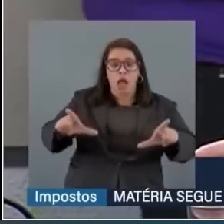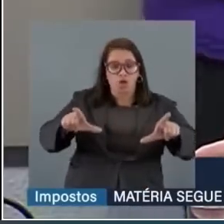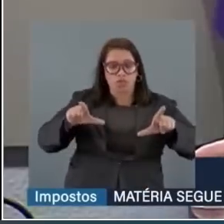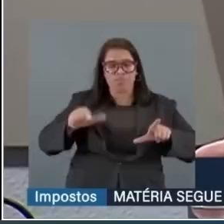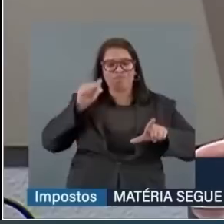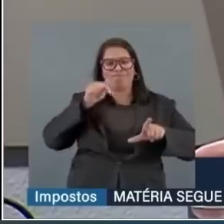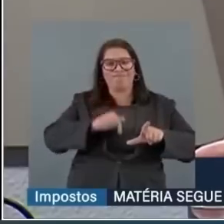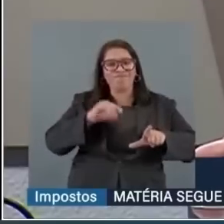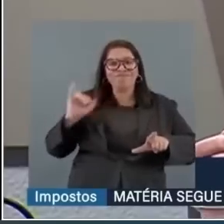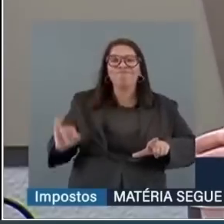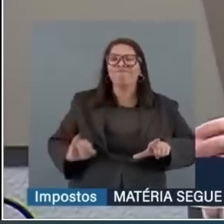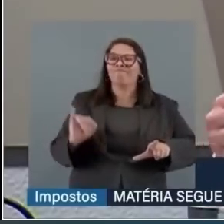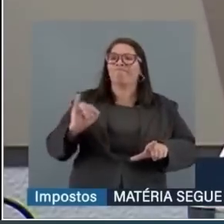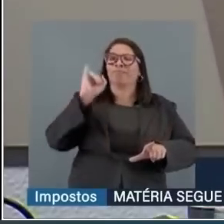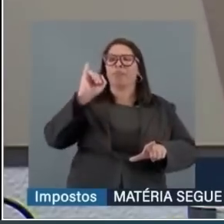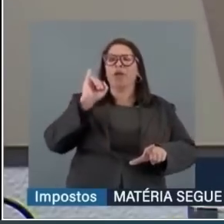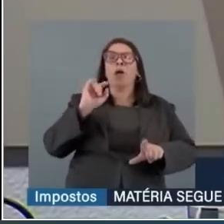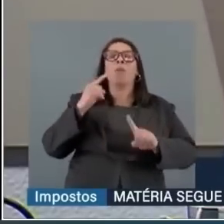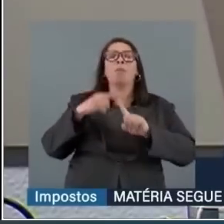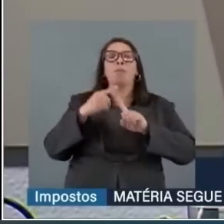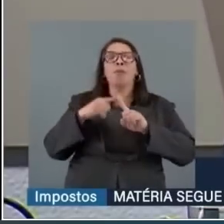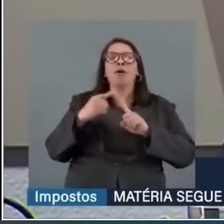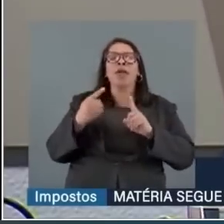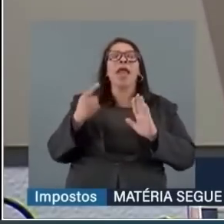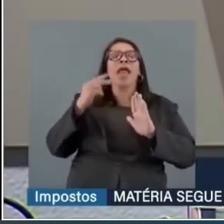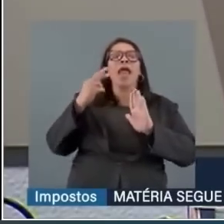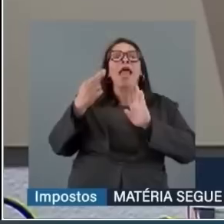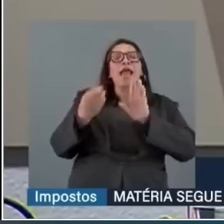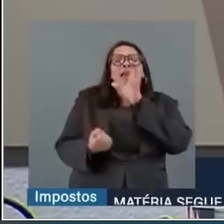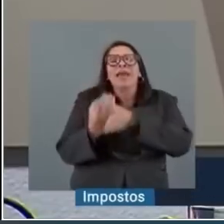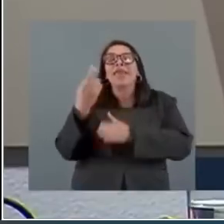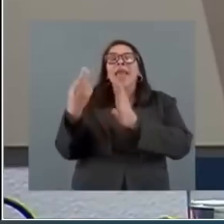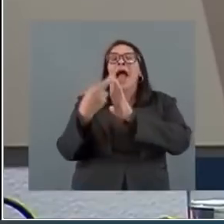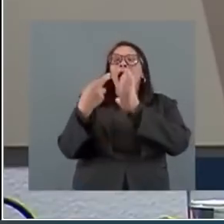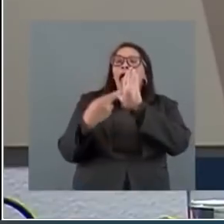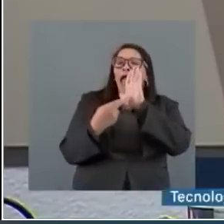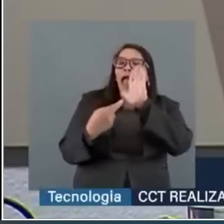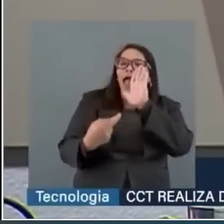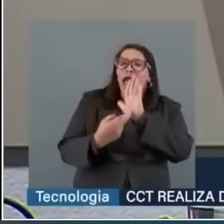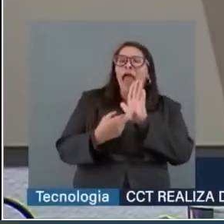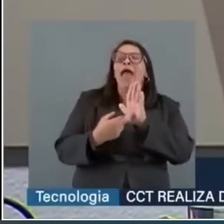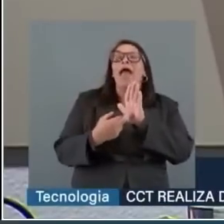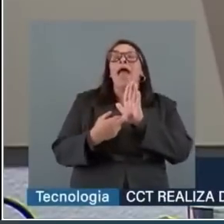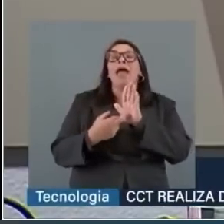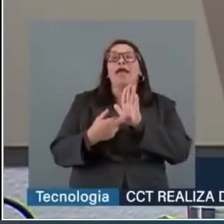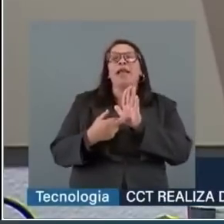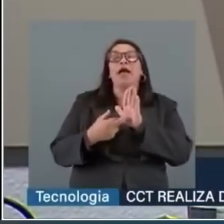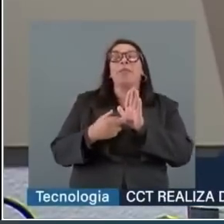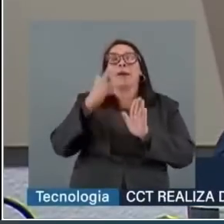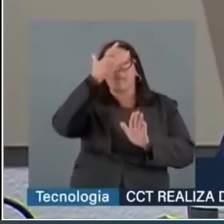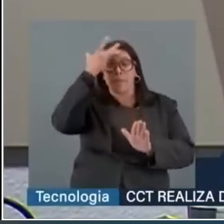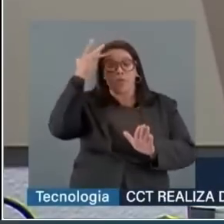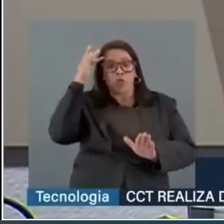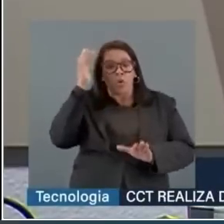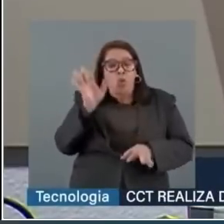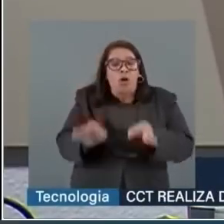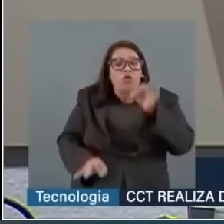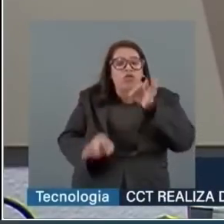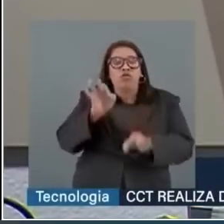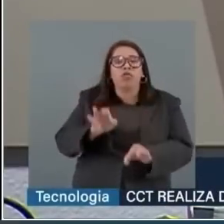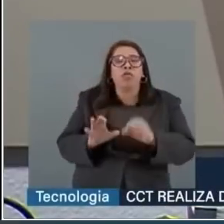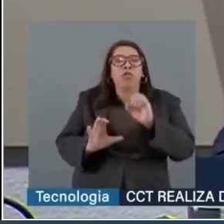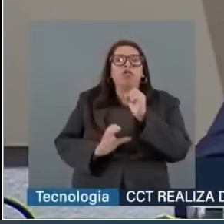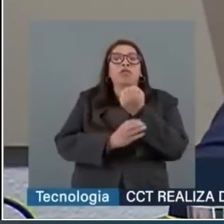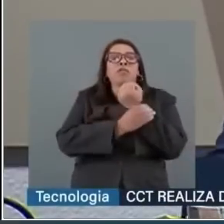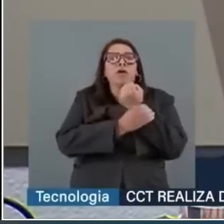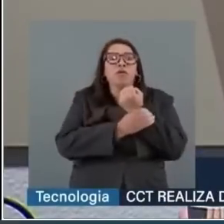o que sofreu lá a menina lá do Guarujá, que foi confundida com uma bruxa e foi linchada e foi assassinada na rua. Linchamento é o que aconteceu